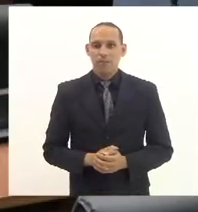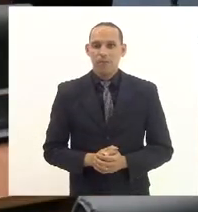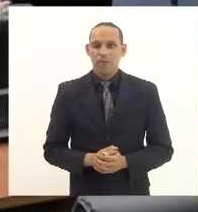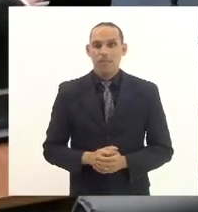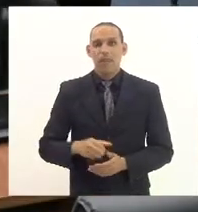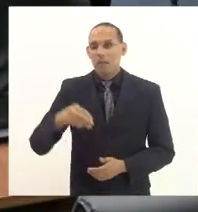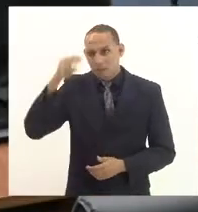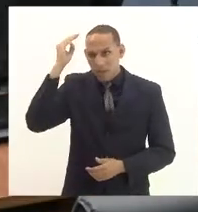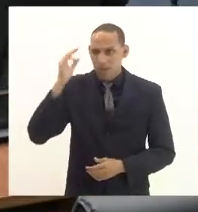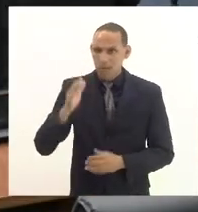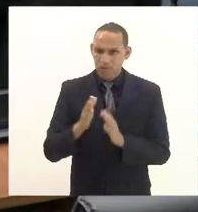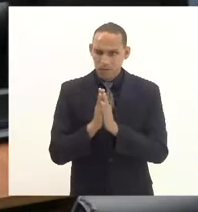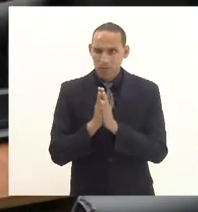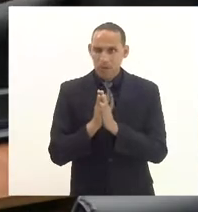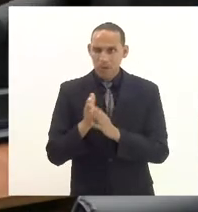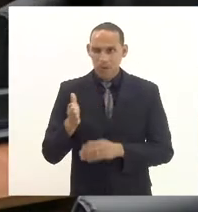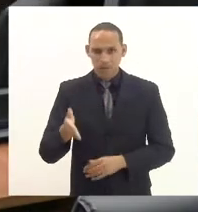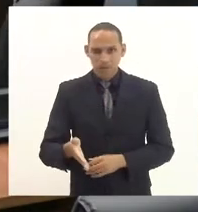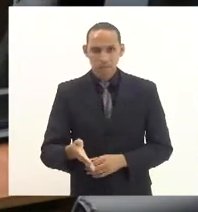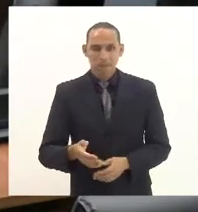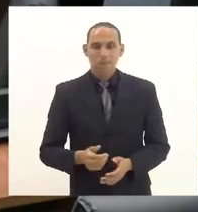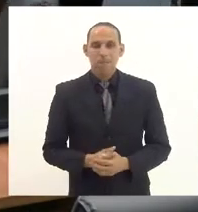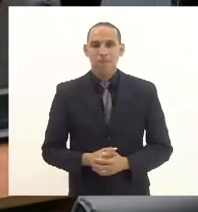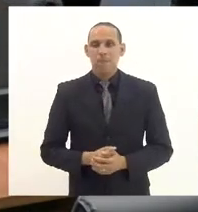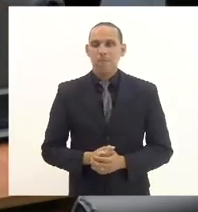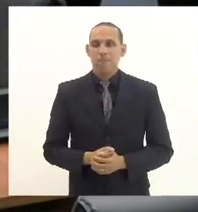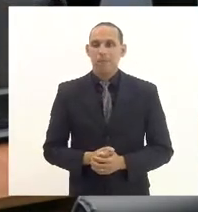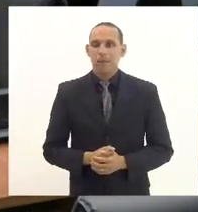Márcio, por favor, fica aqui.